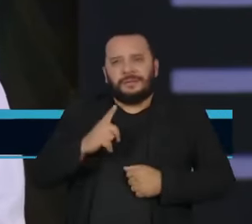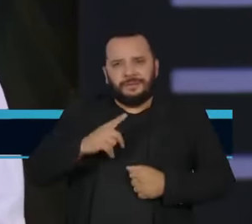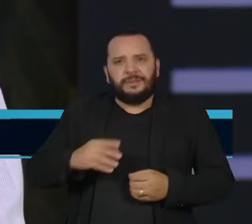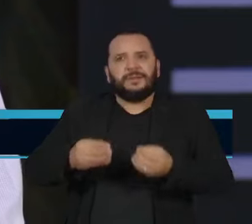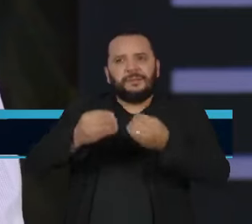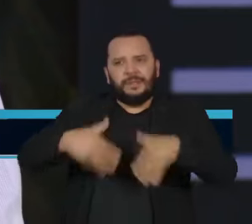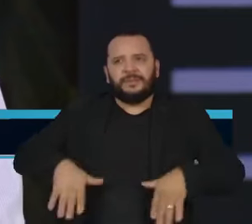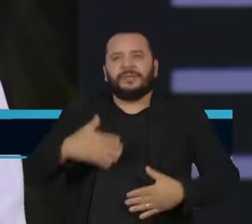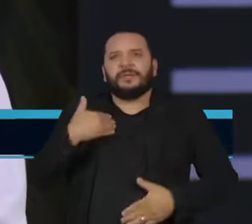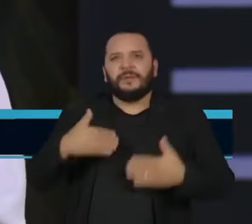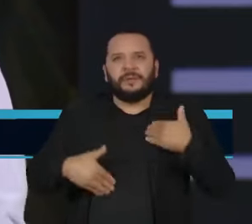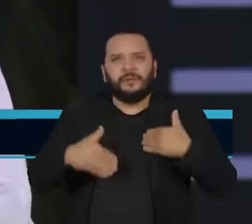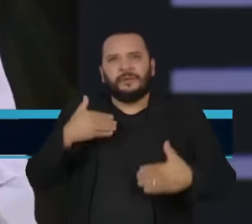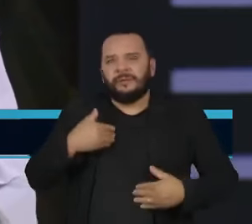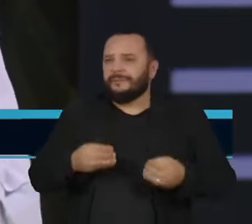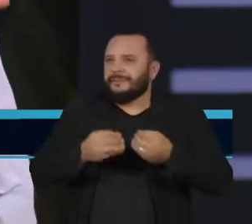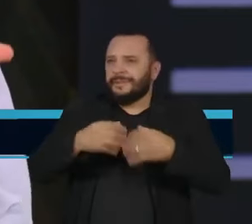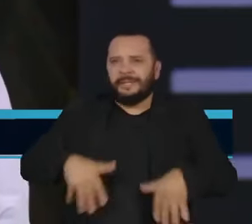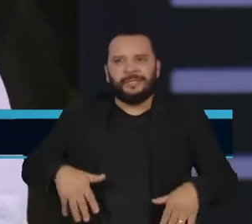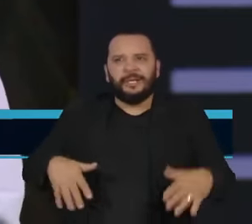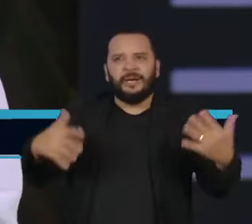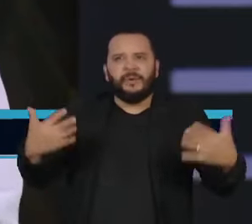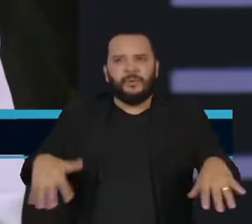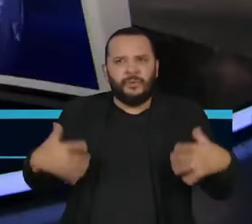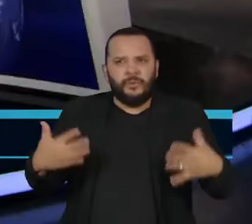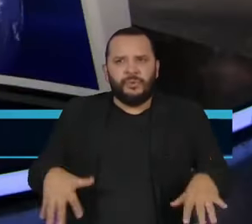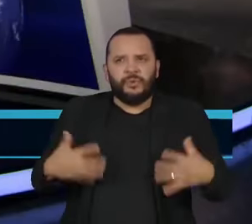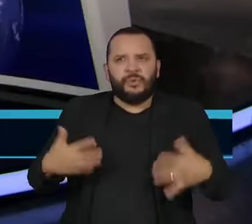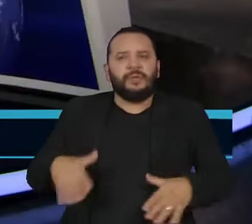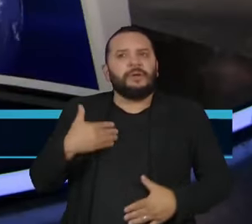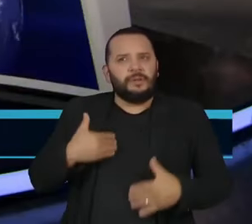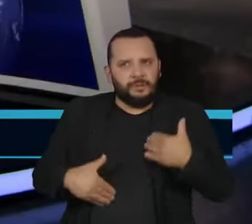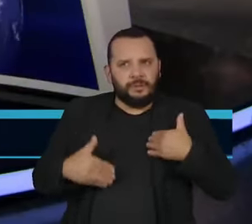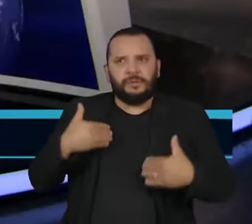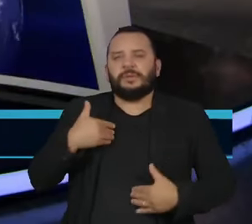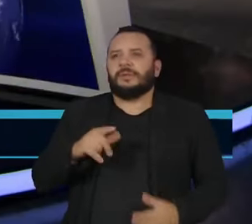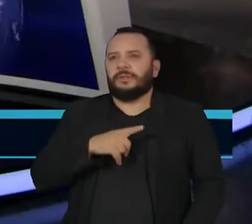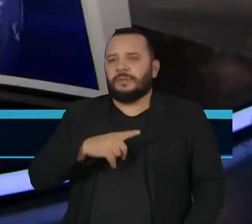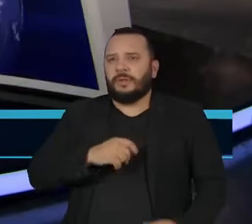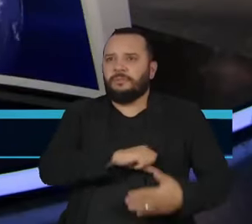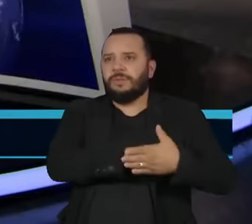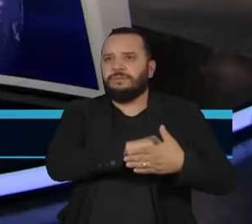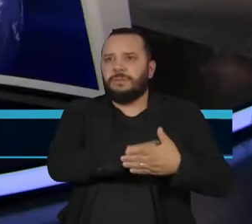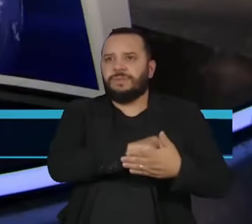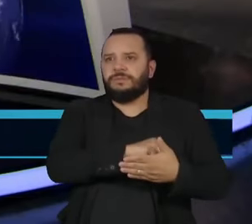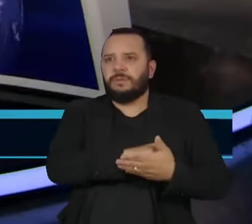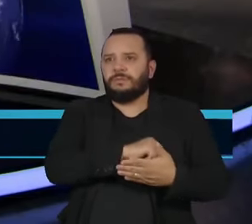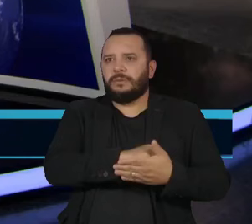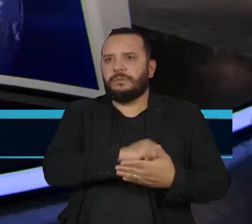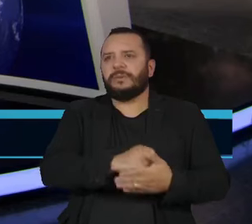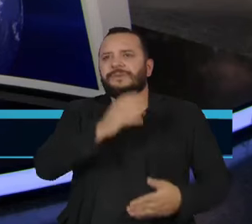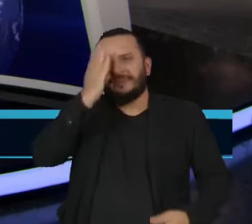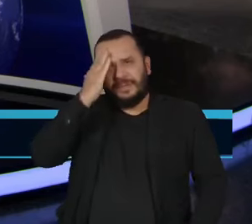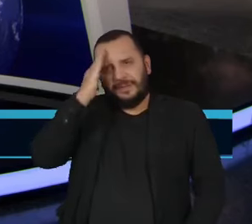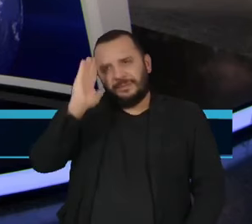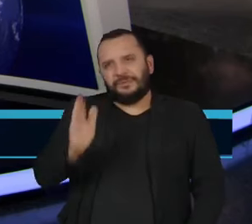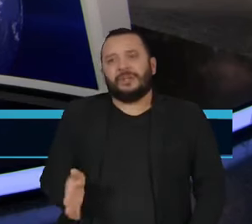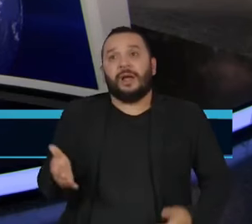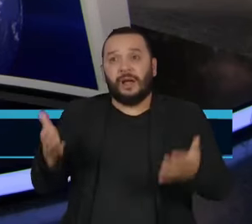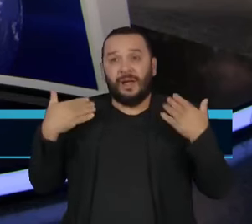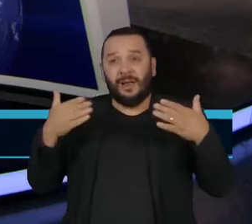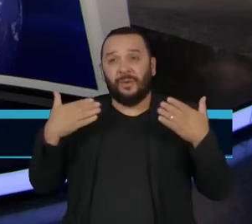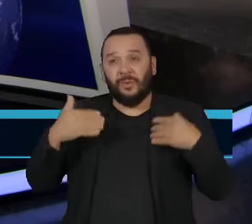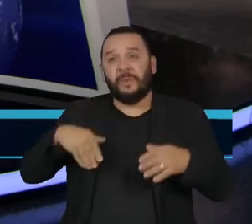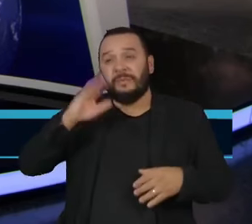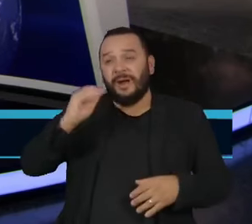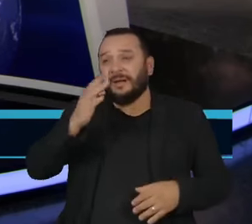terríveis na saúde, coisas que nem se pensava. Quer dizer, efeitos no coração... já se sabia, quer dizer, mais